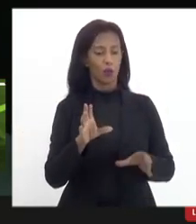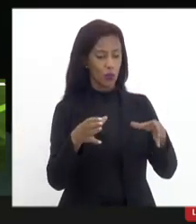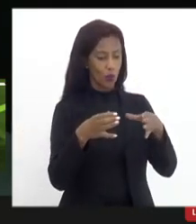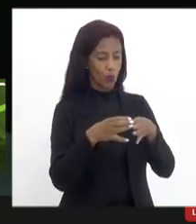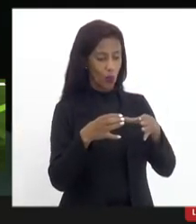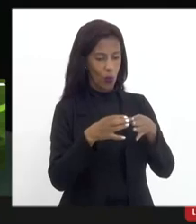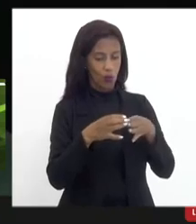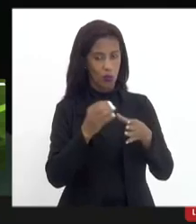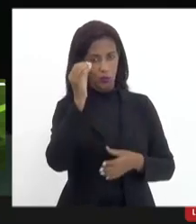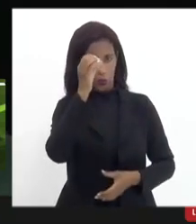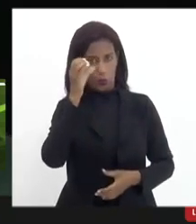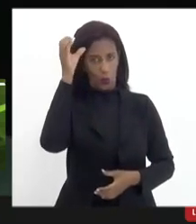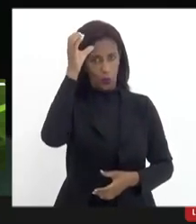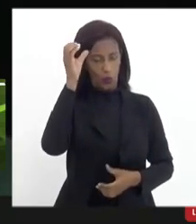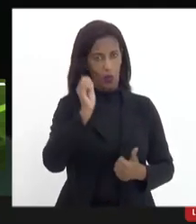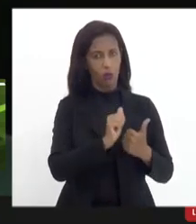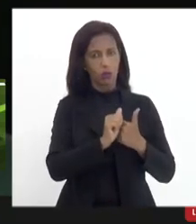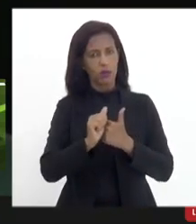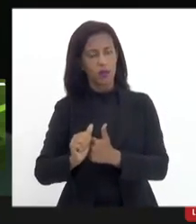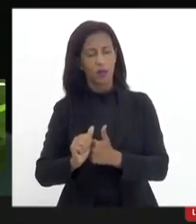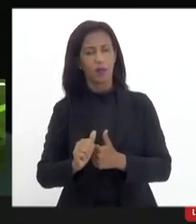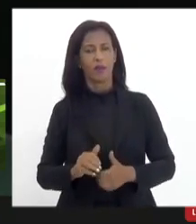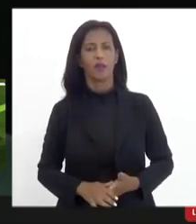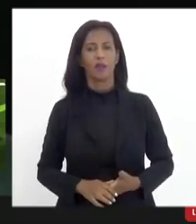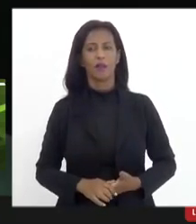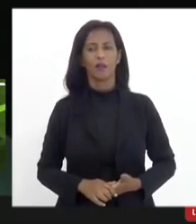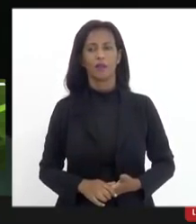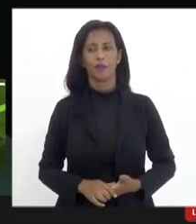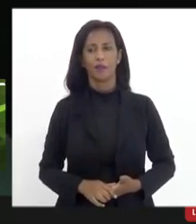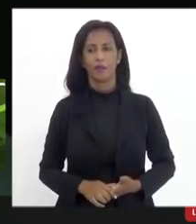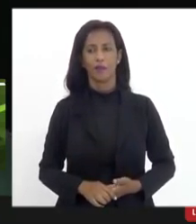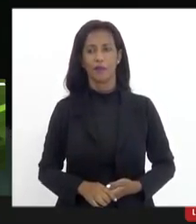Culturais, segmento Cultura Popular, dizer que